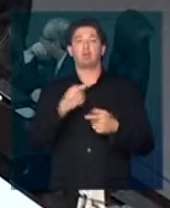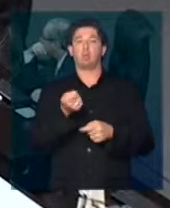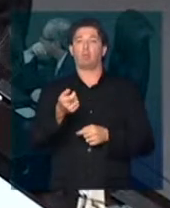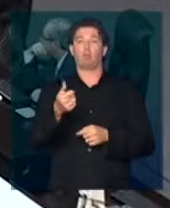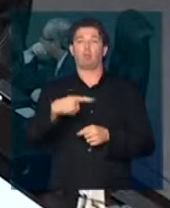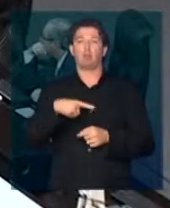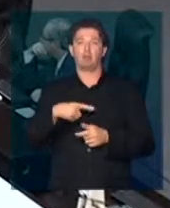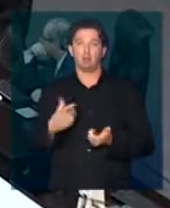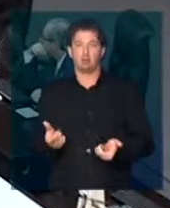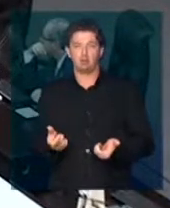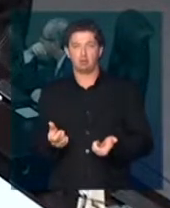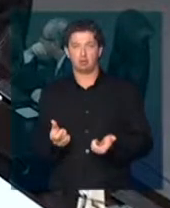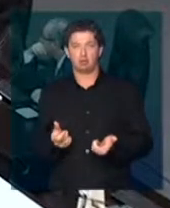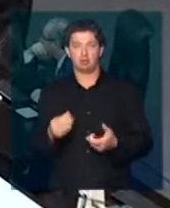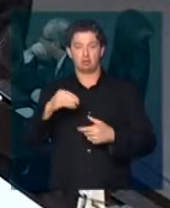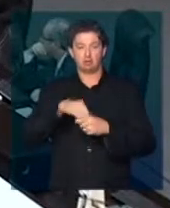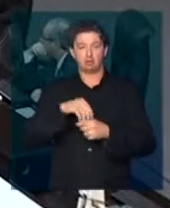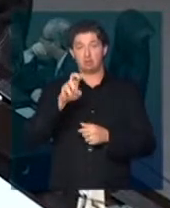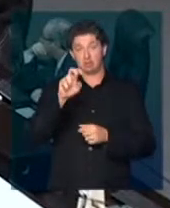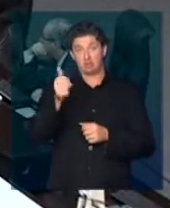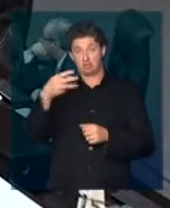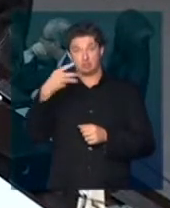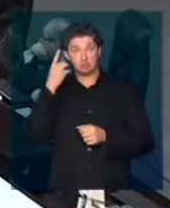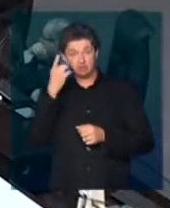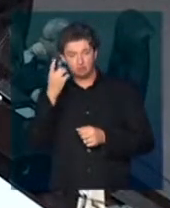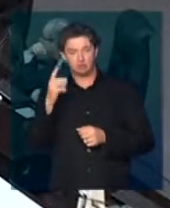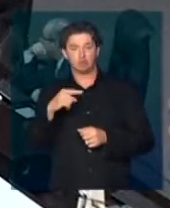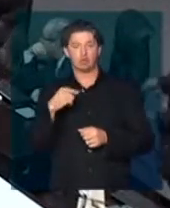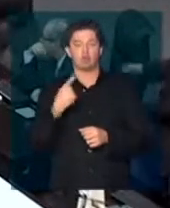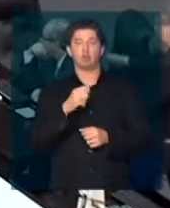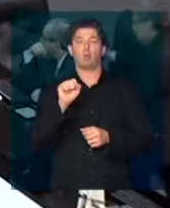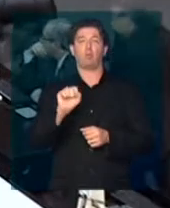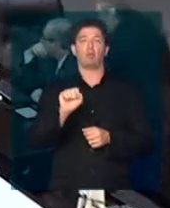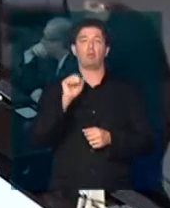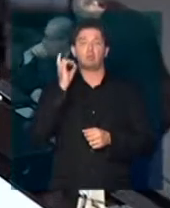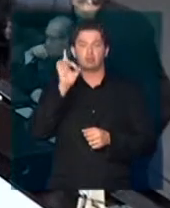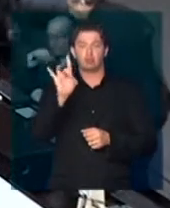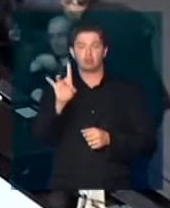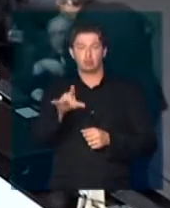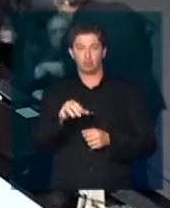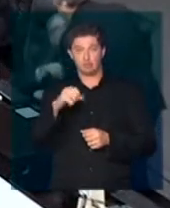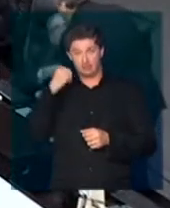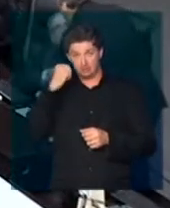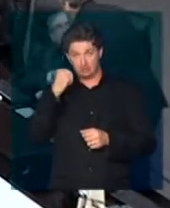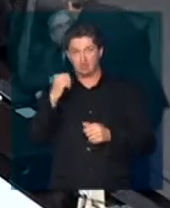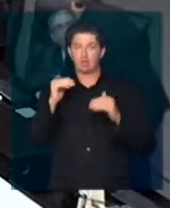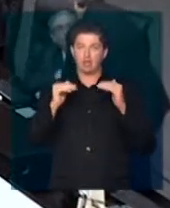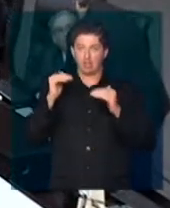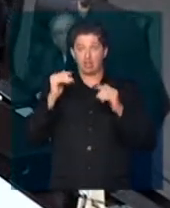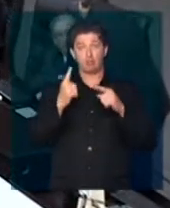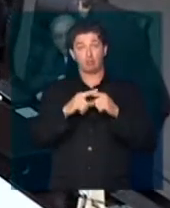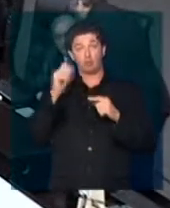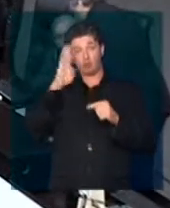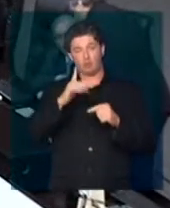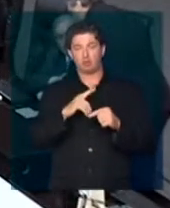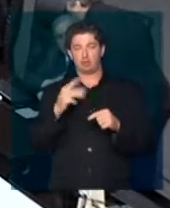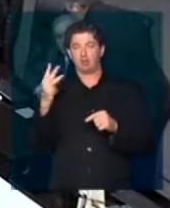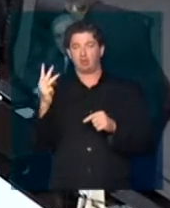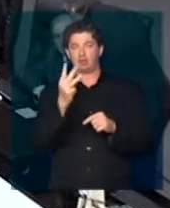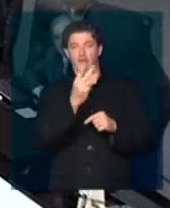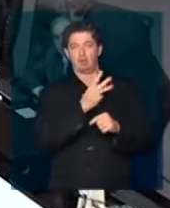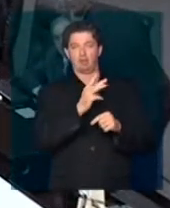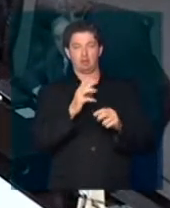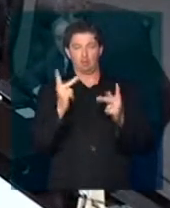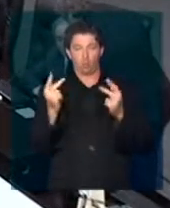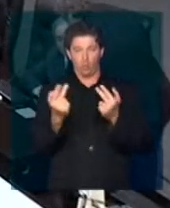poucos. Num ambiente de 513 deputados, somos 8 deputados. No Senado se equilibra, porque o Brasil se equilibra.